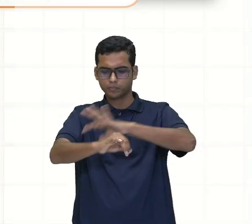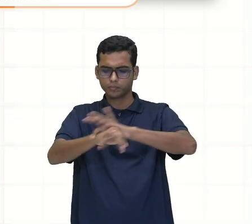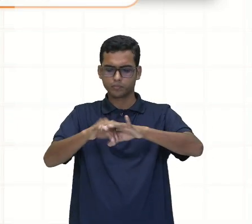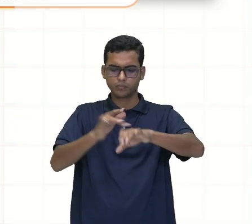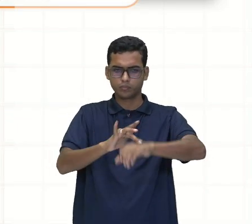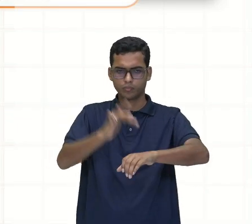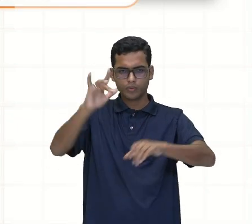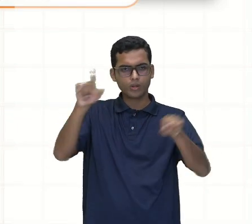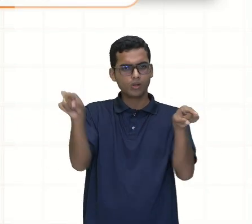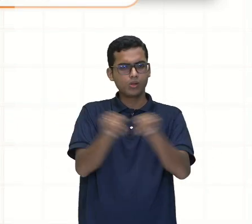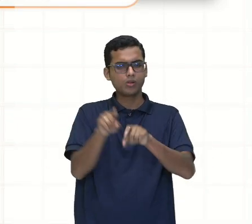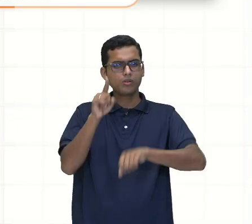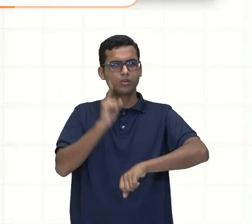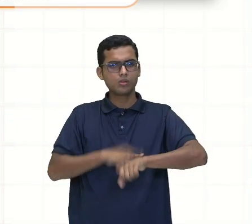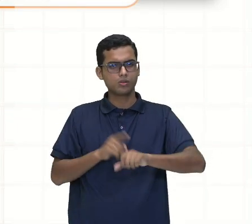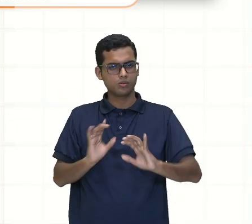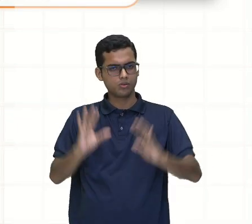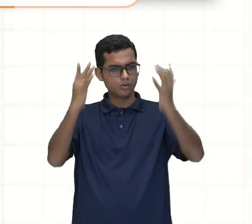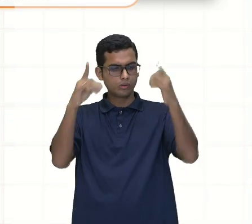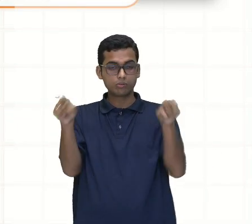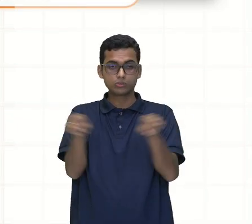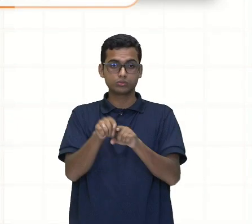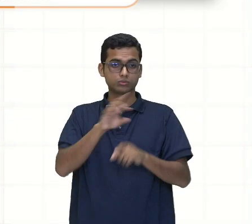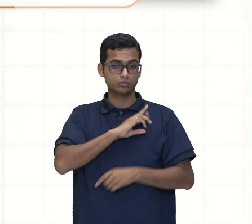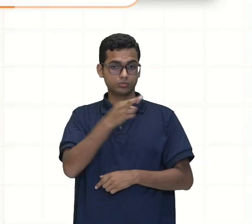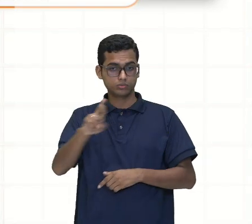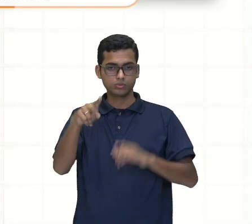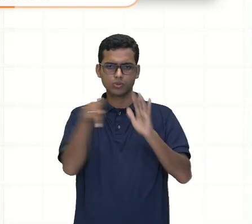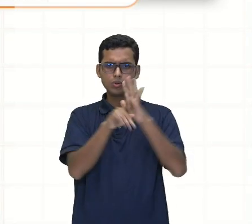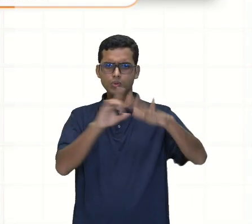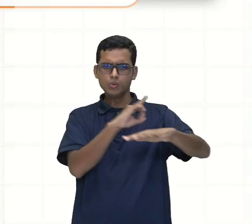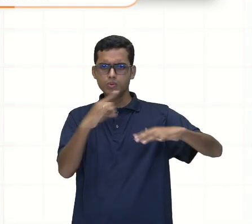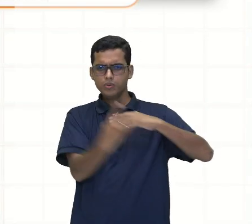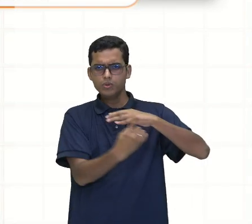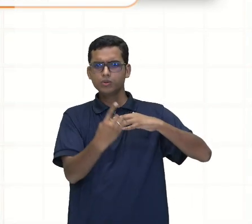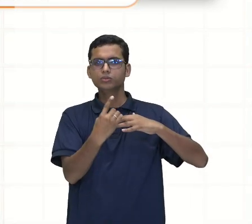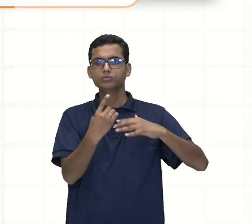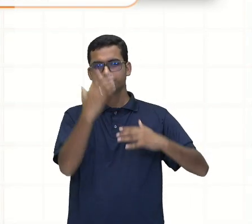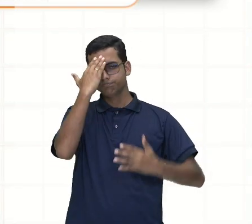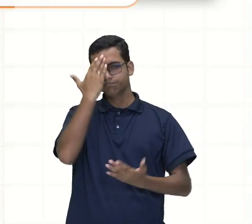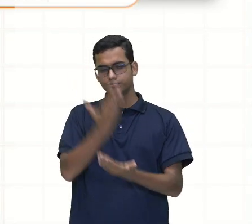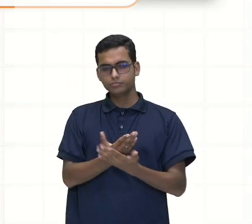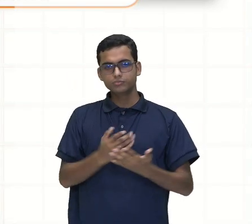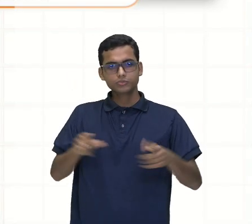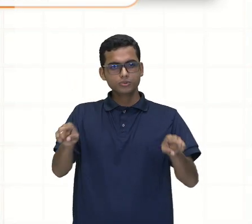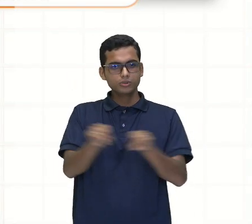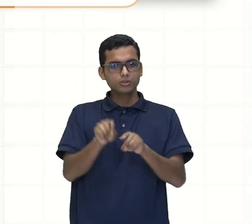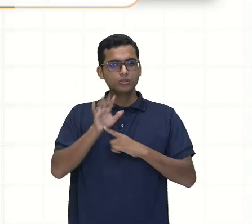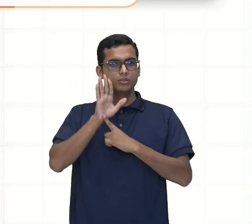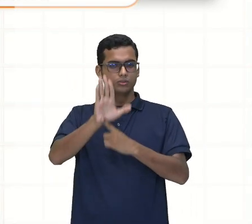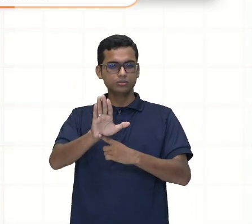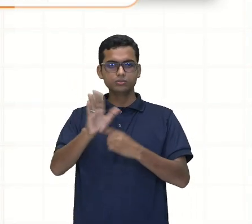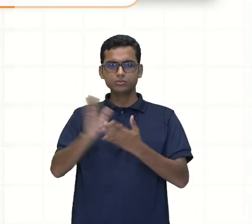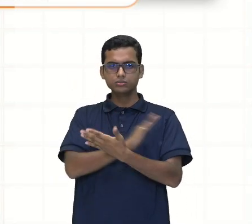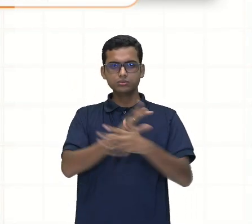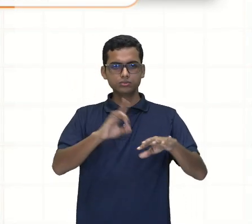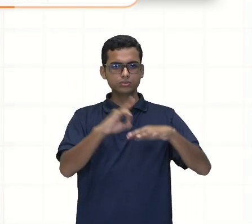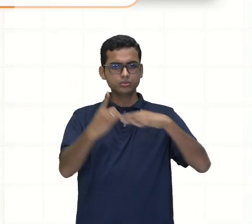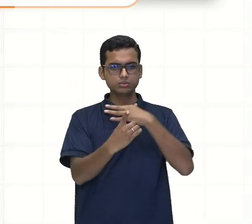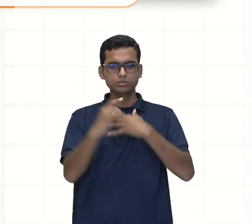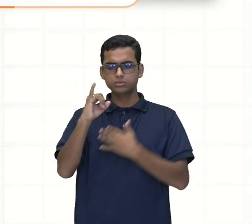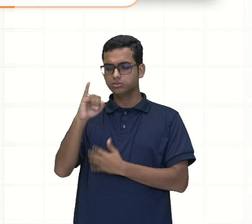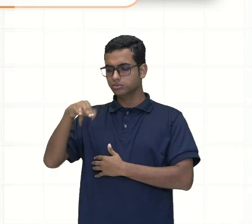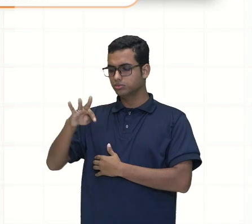politeísta. O que é politeísta? A crença em vários deuses. E aqui trouxemos alguns para vocês, como